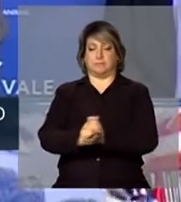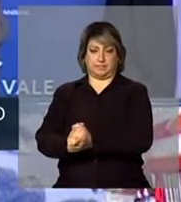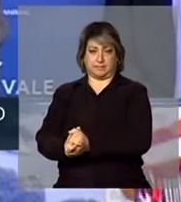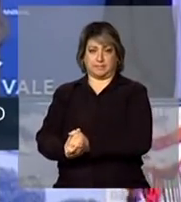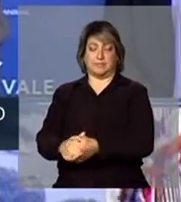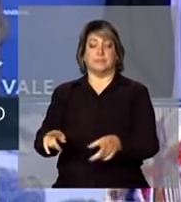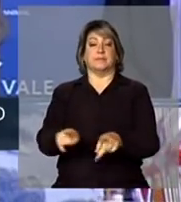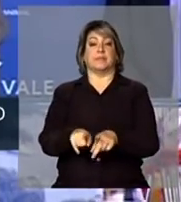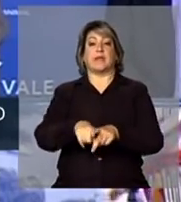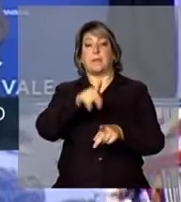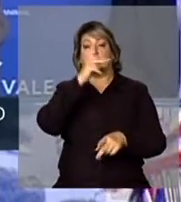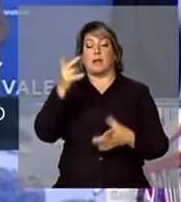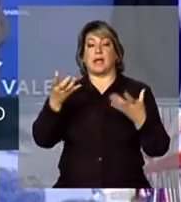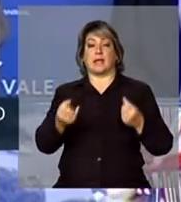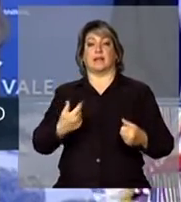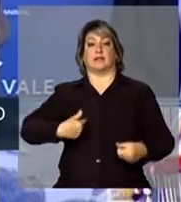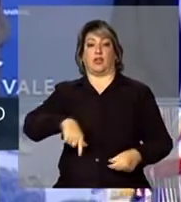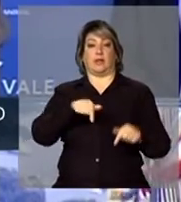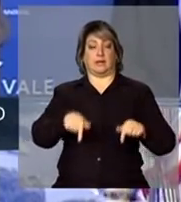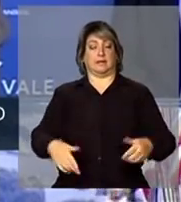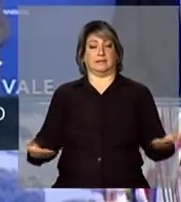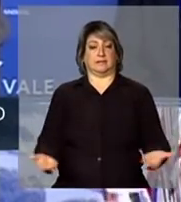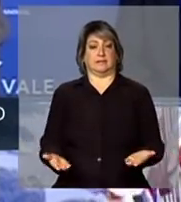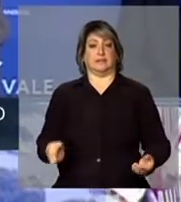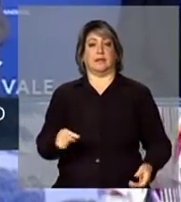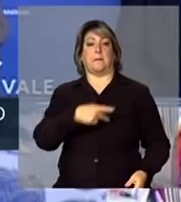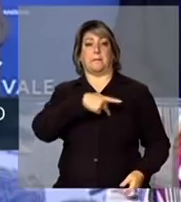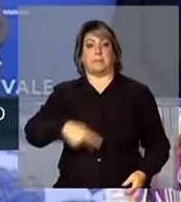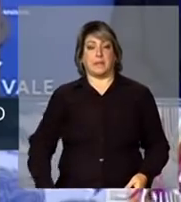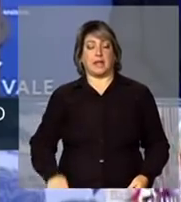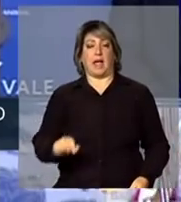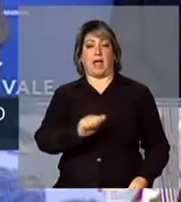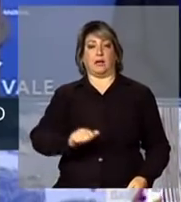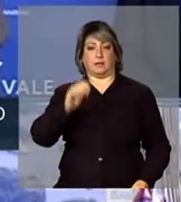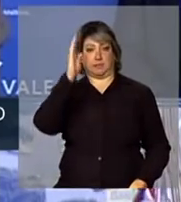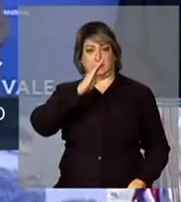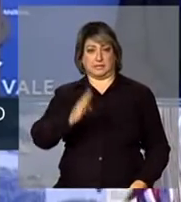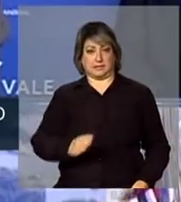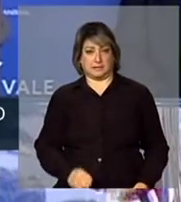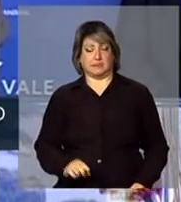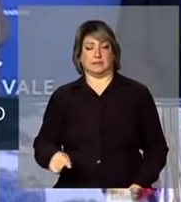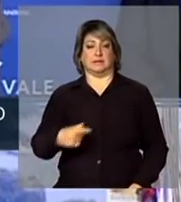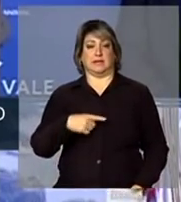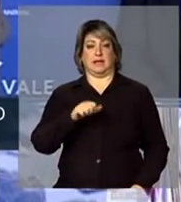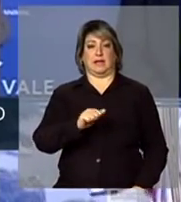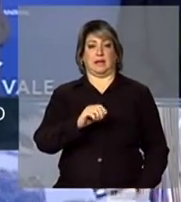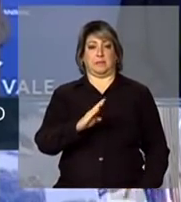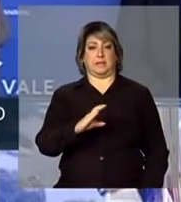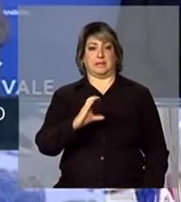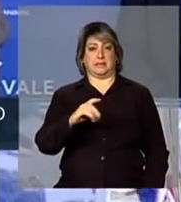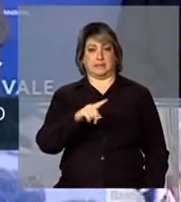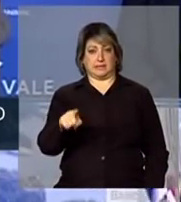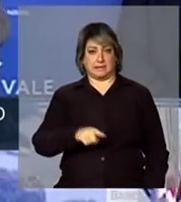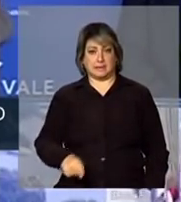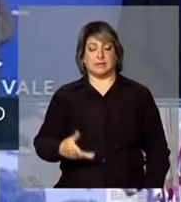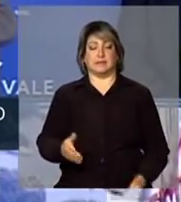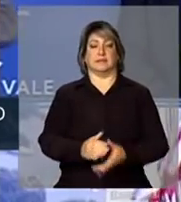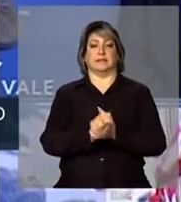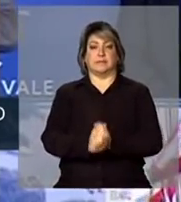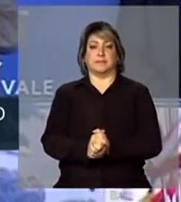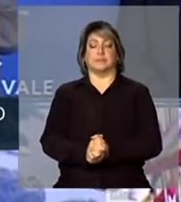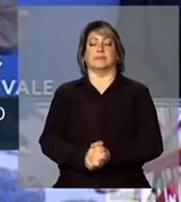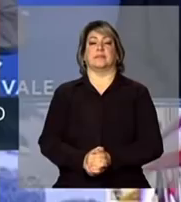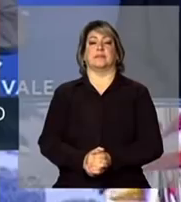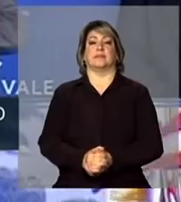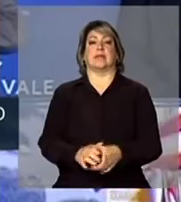nosso anfitrião, nessa manhã tão bela, presidente da Associação Brasileira de Criadores de Zebu ABCZ, Eduardo Biagi, na pessoa